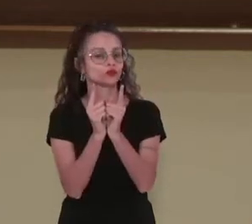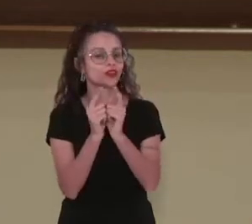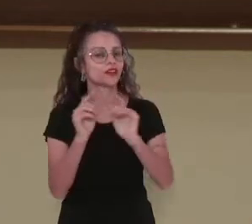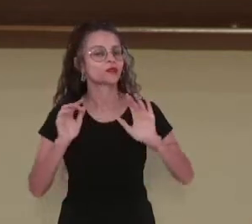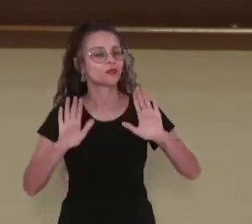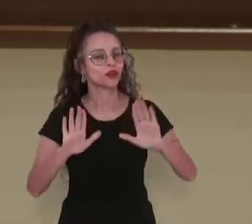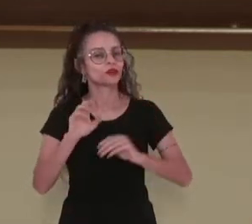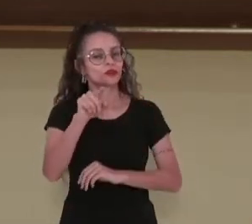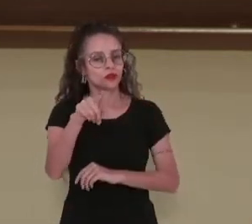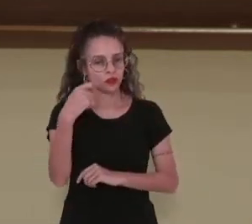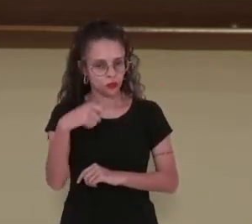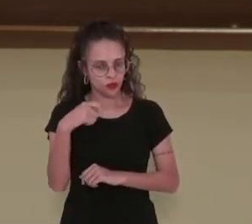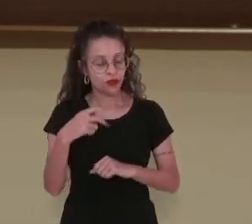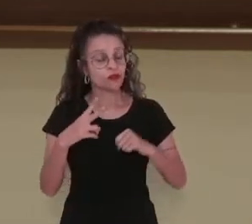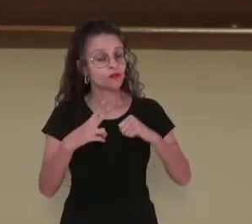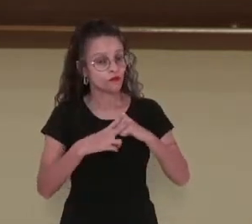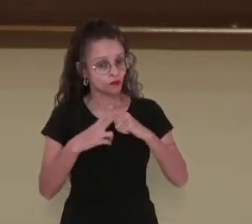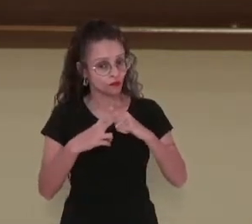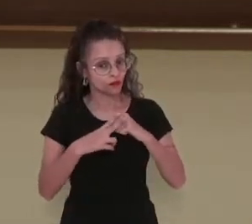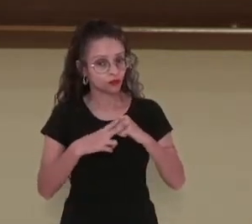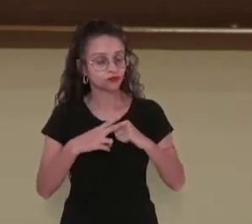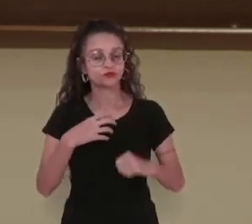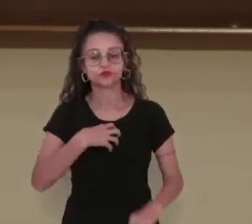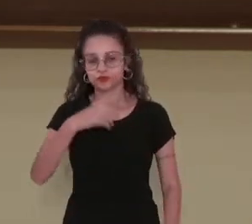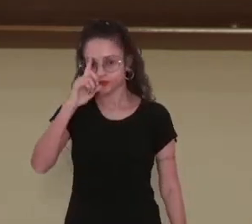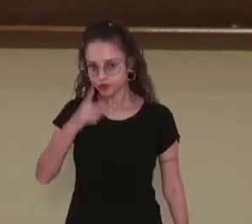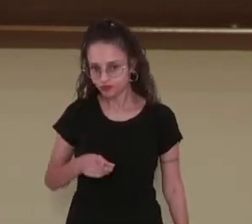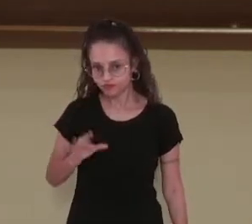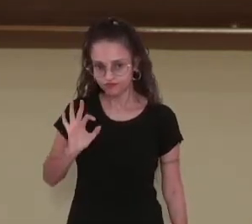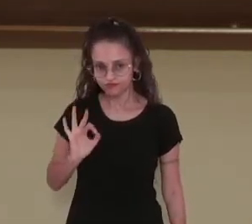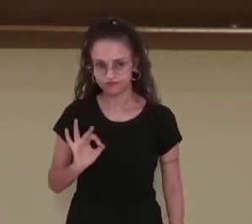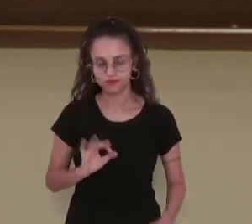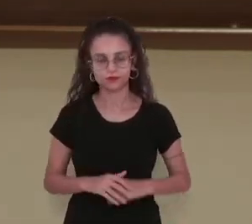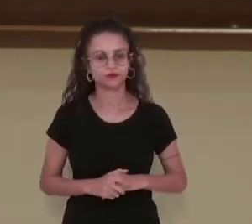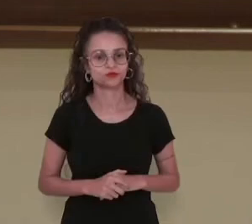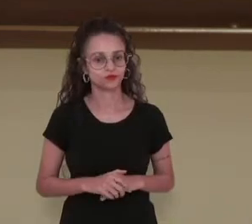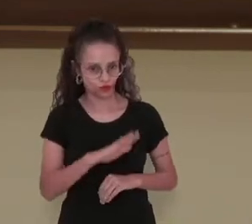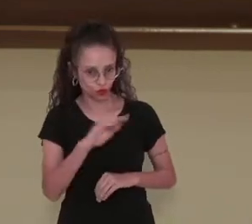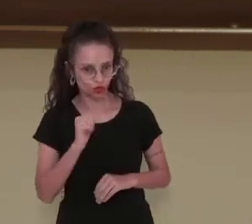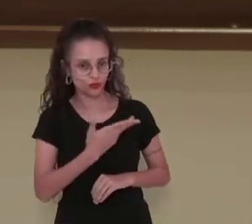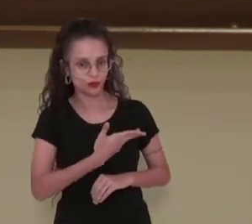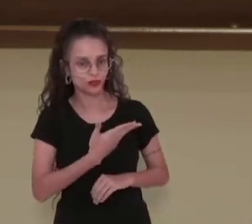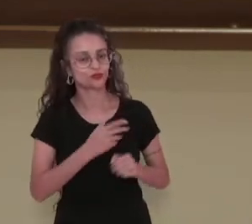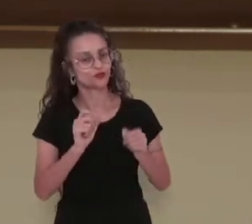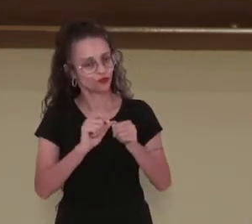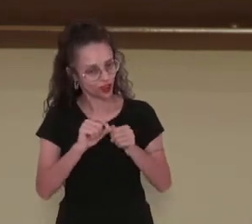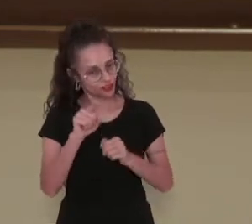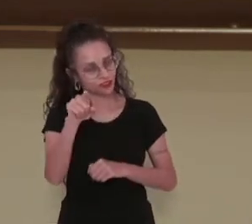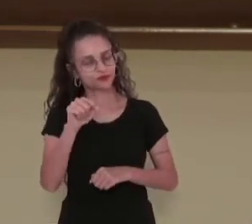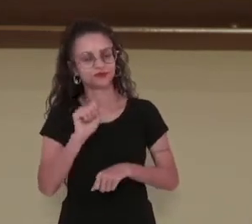você deve colocar um verbo também no modo imperativo. Chama um amigo,